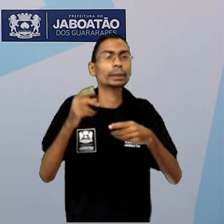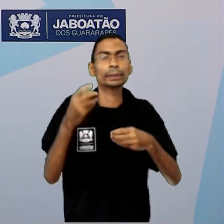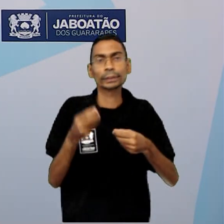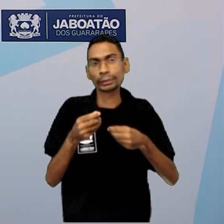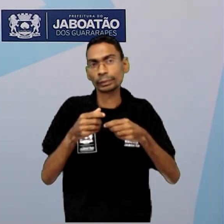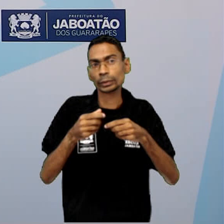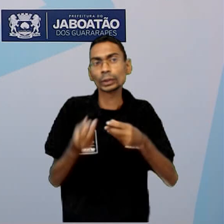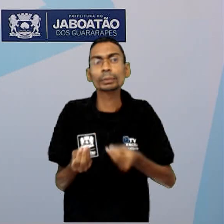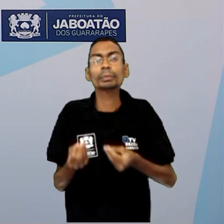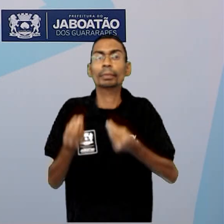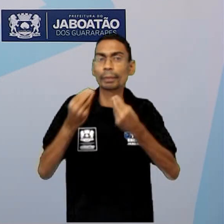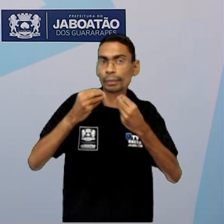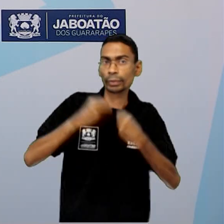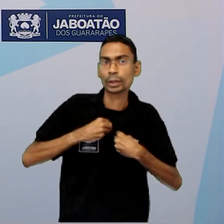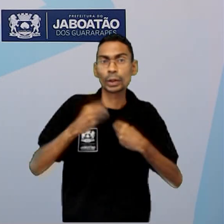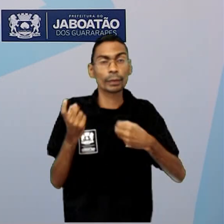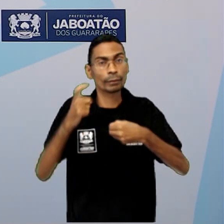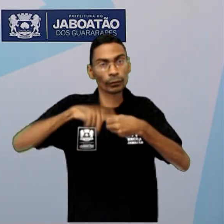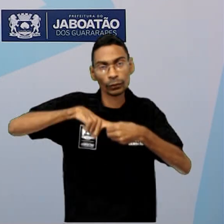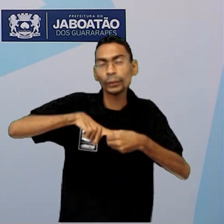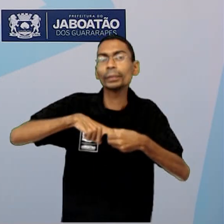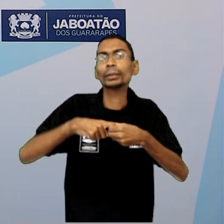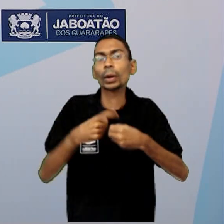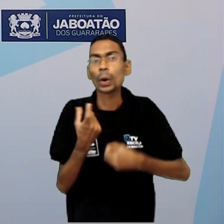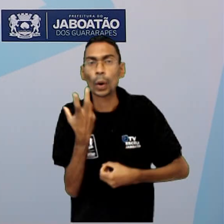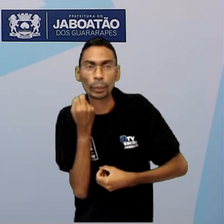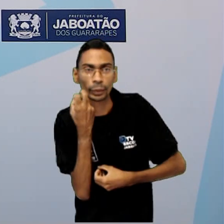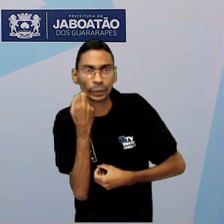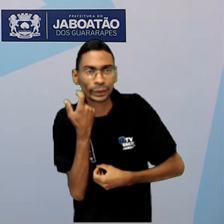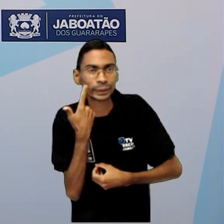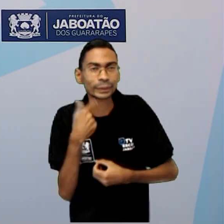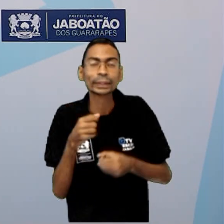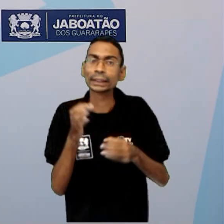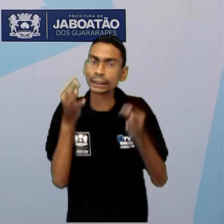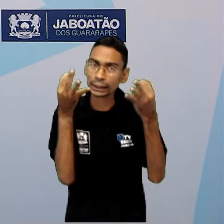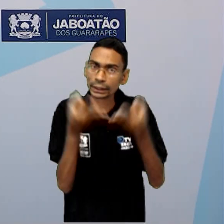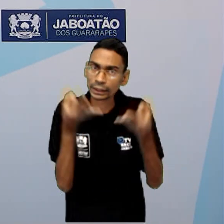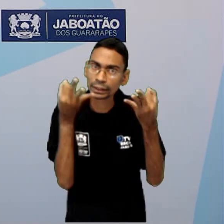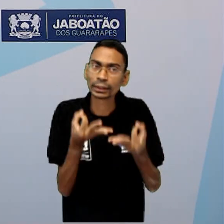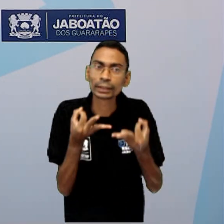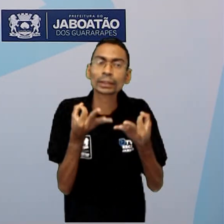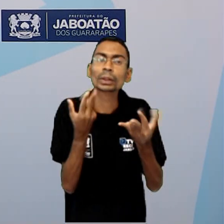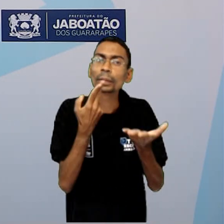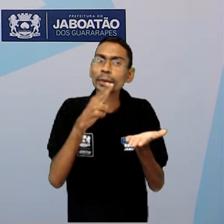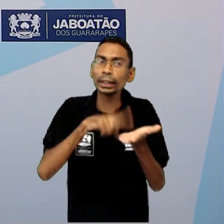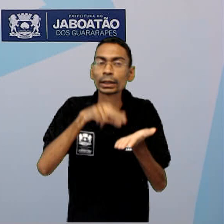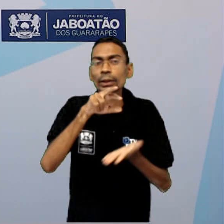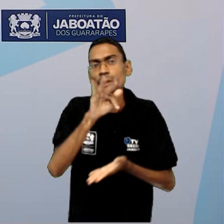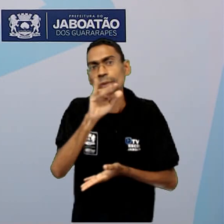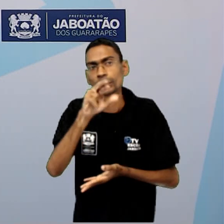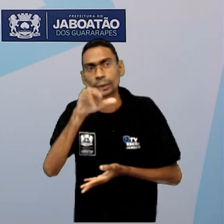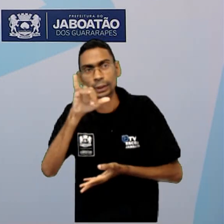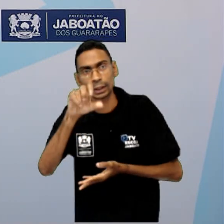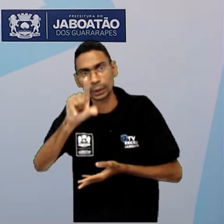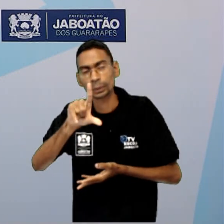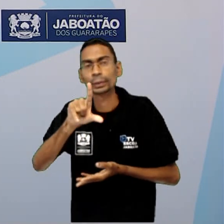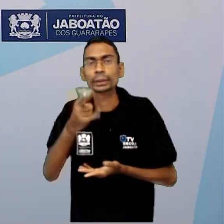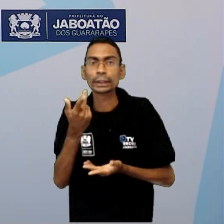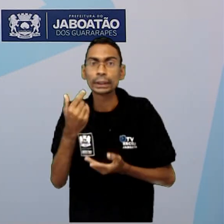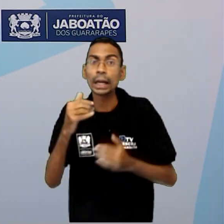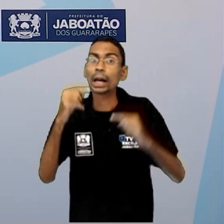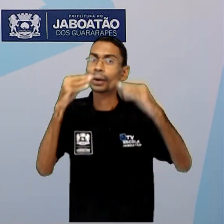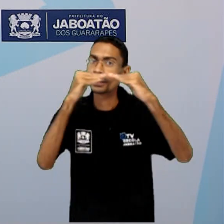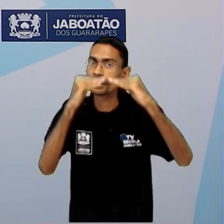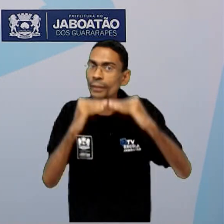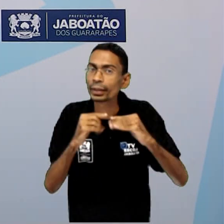né, como lucro. Isso está muito bem acertado nessa carta de foral, que está aí. Agora, um detalhe.